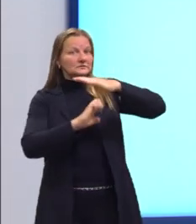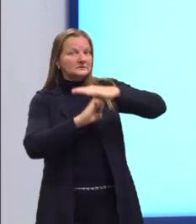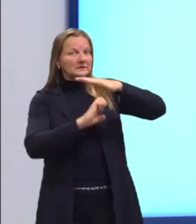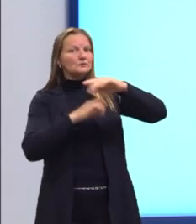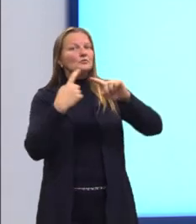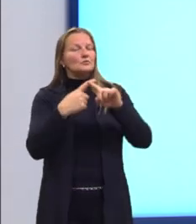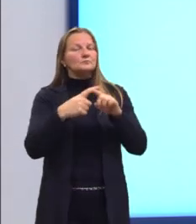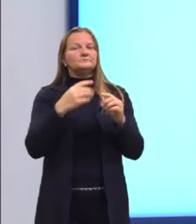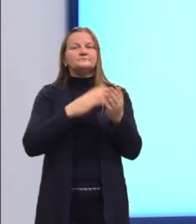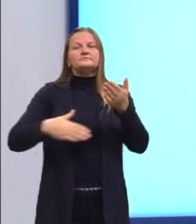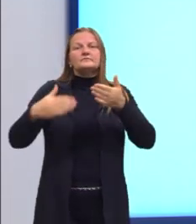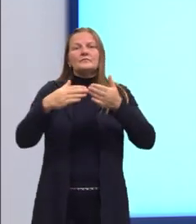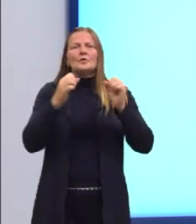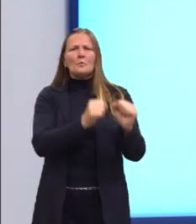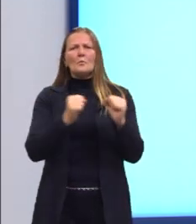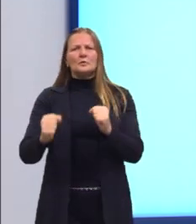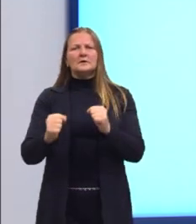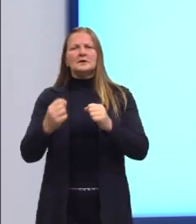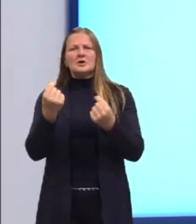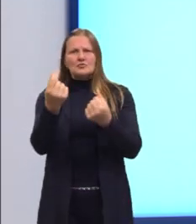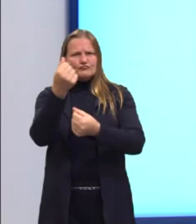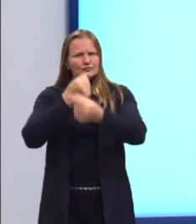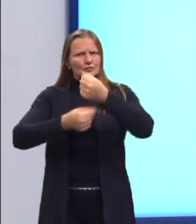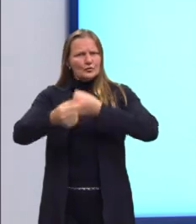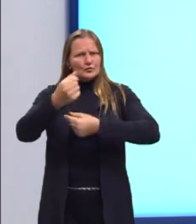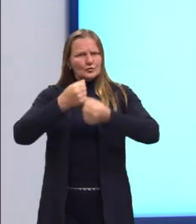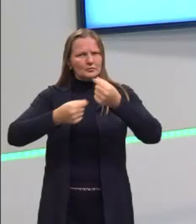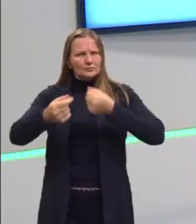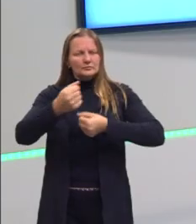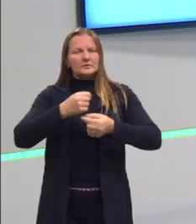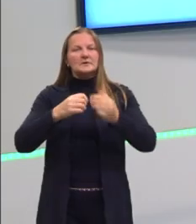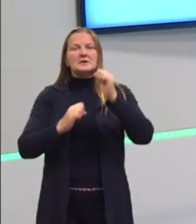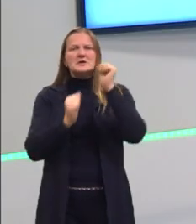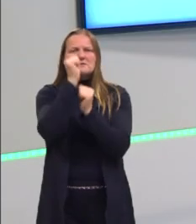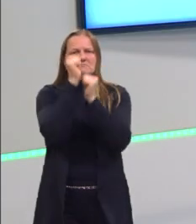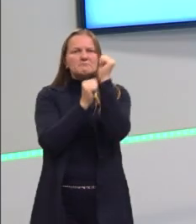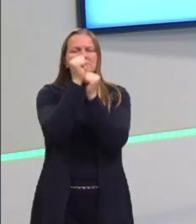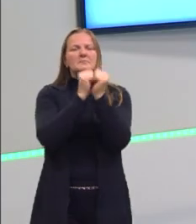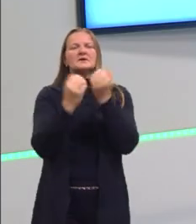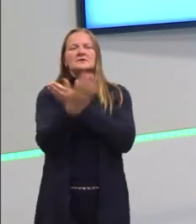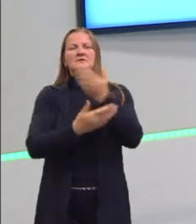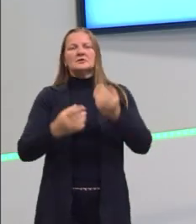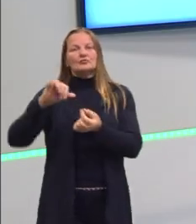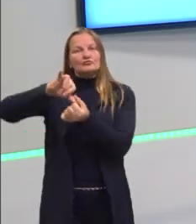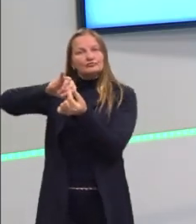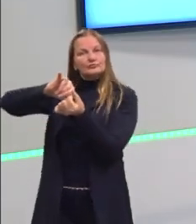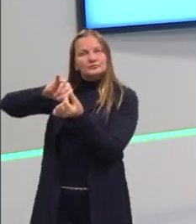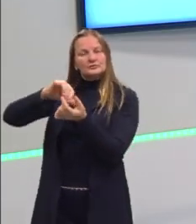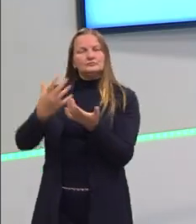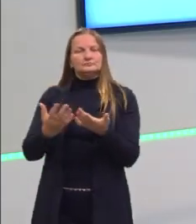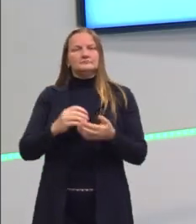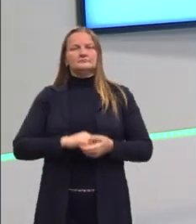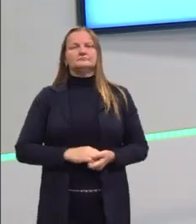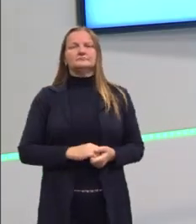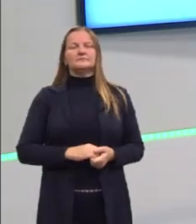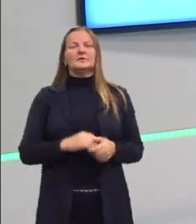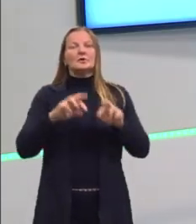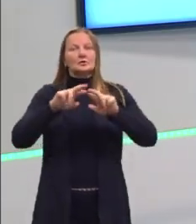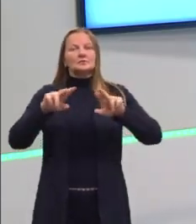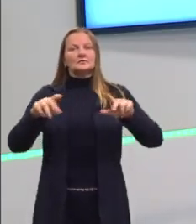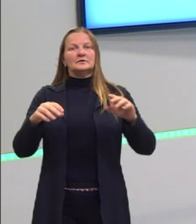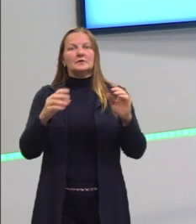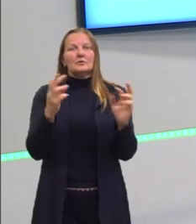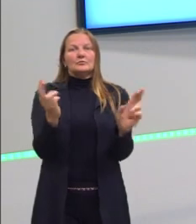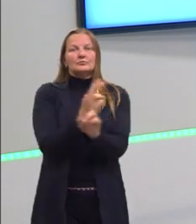capitalismo né quem tem o poder econômico é justamente as empresas né quem tem capital tá Então essa é a diferença básica